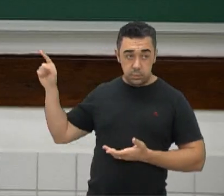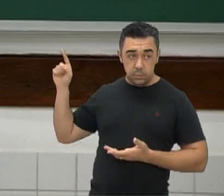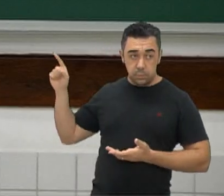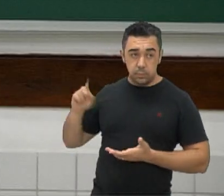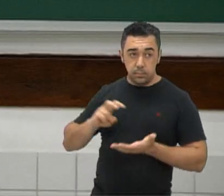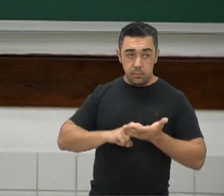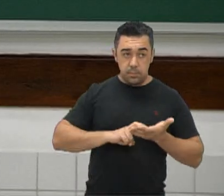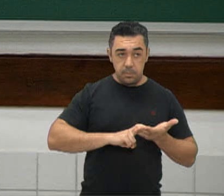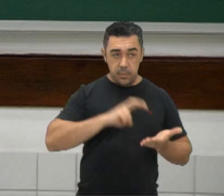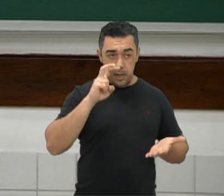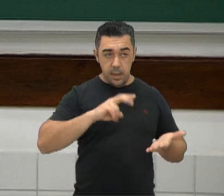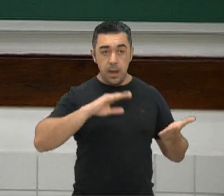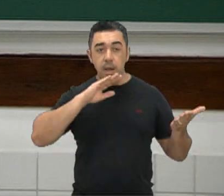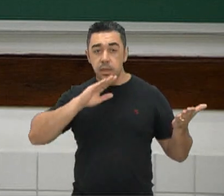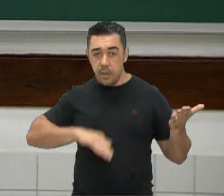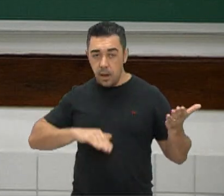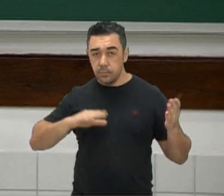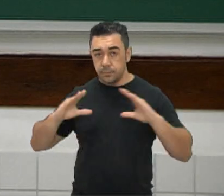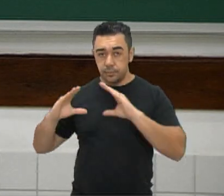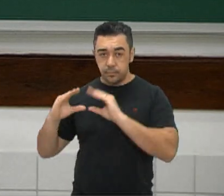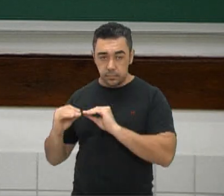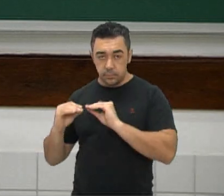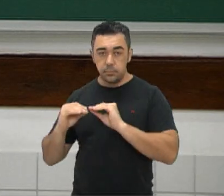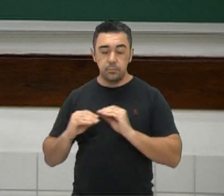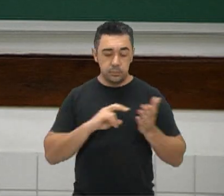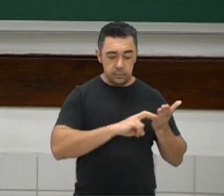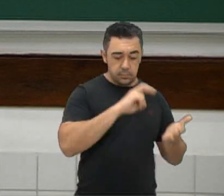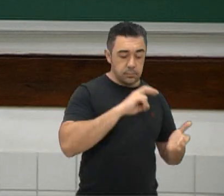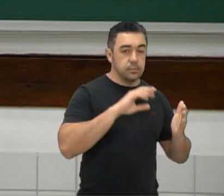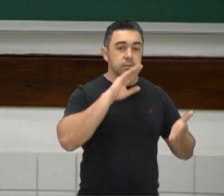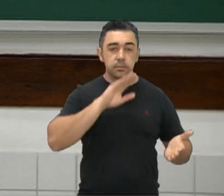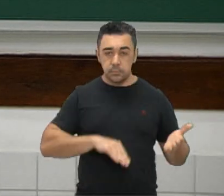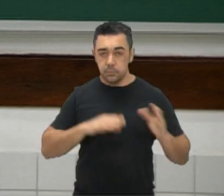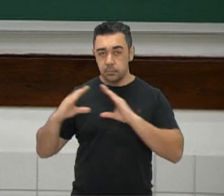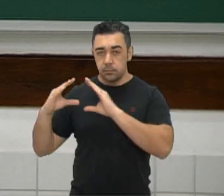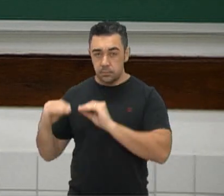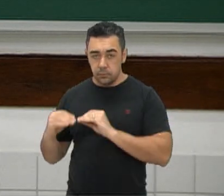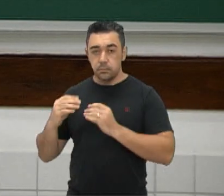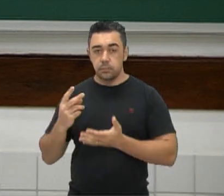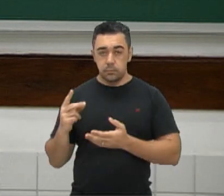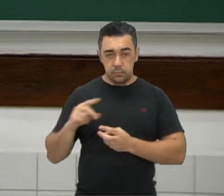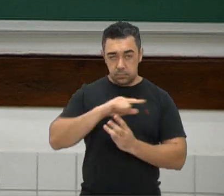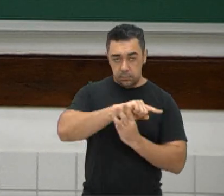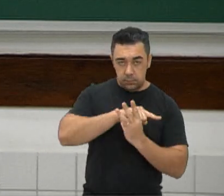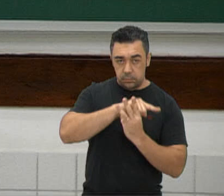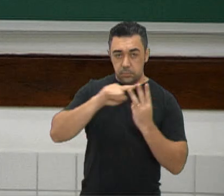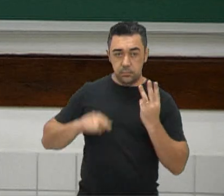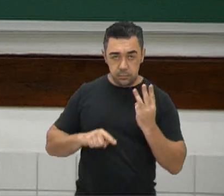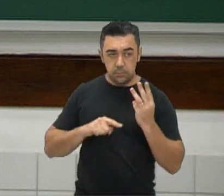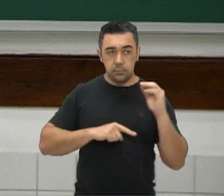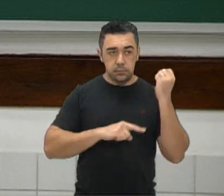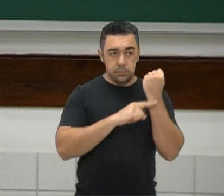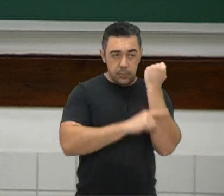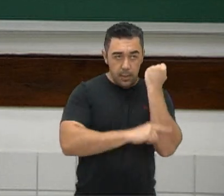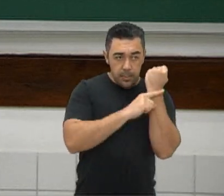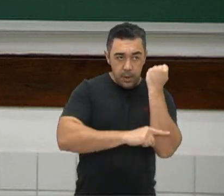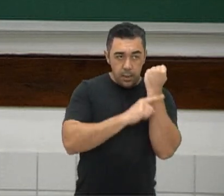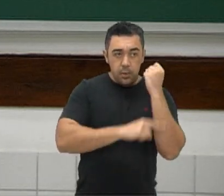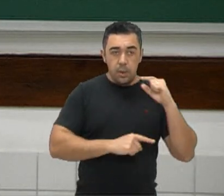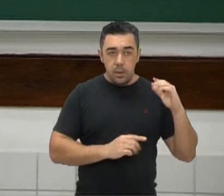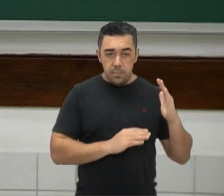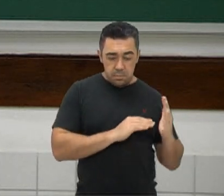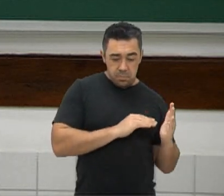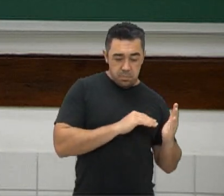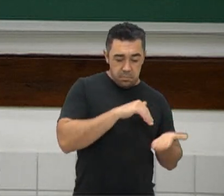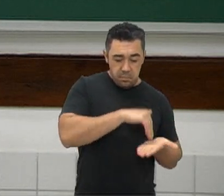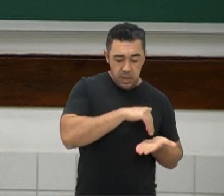tem manhã, tarde e noite. E de manhã, de tarde e de noite possui aí uma temperatura mínima e